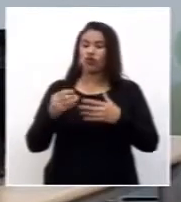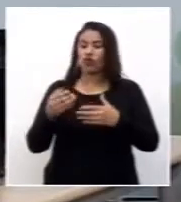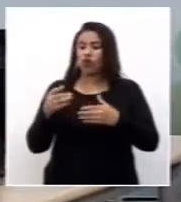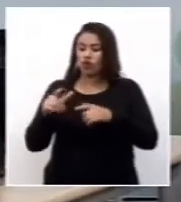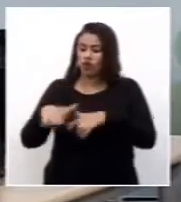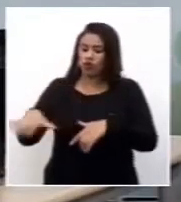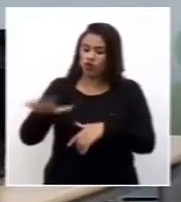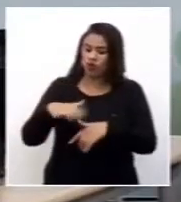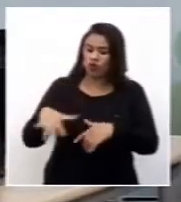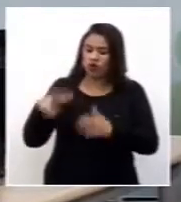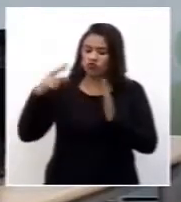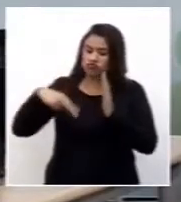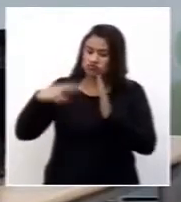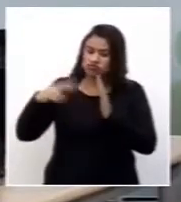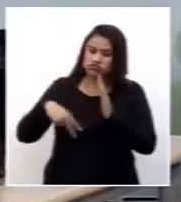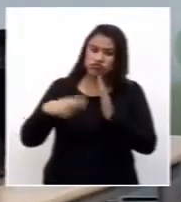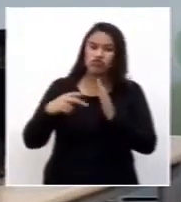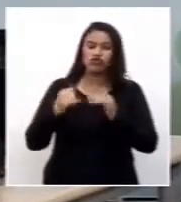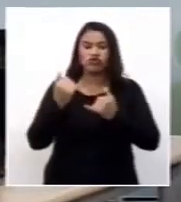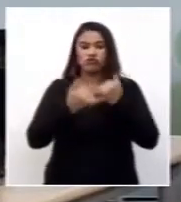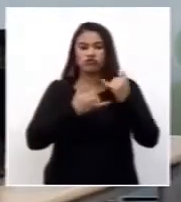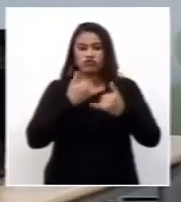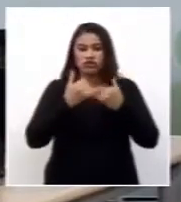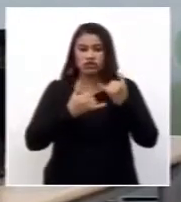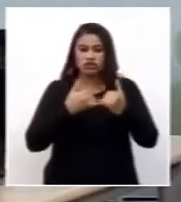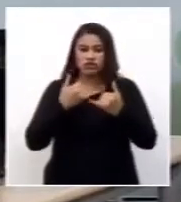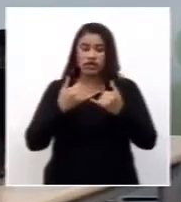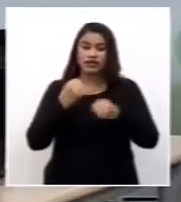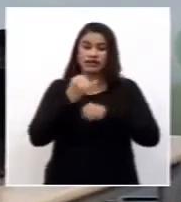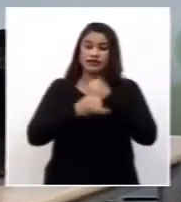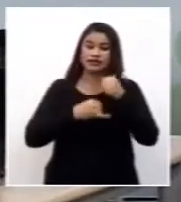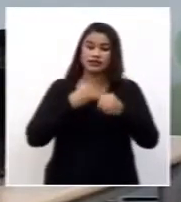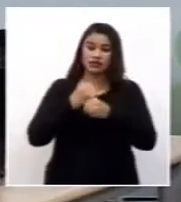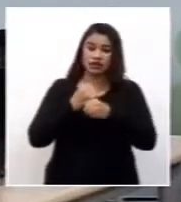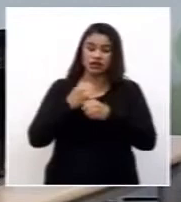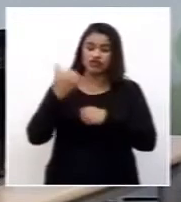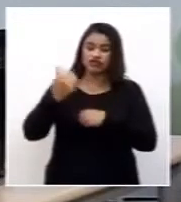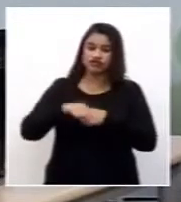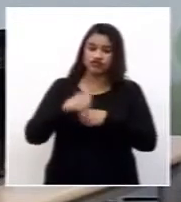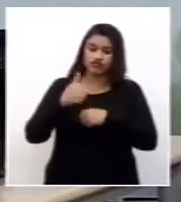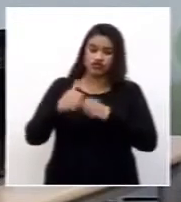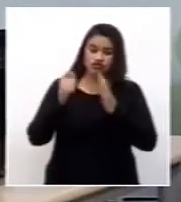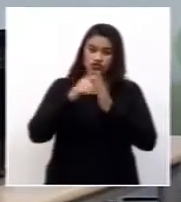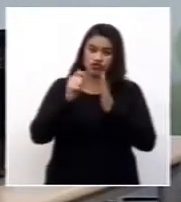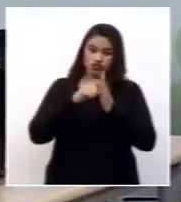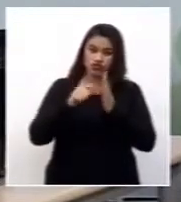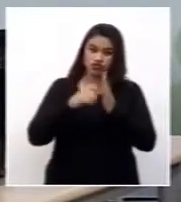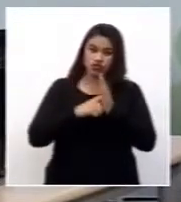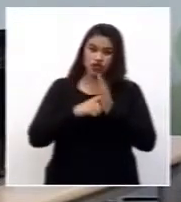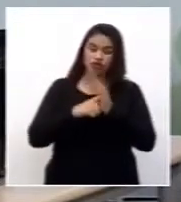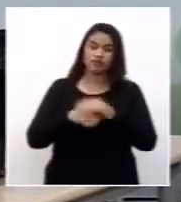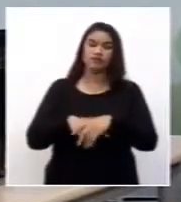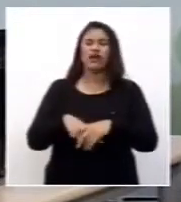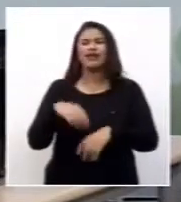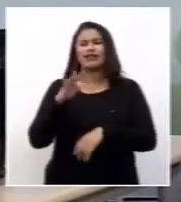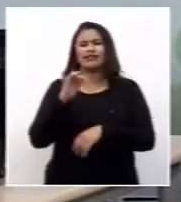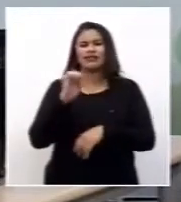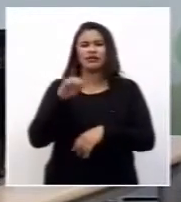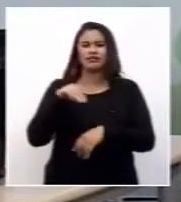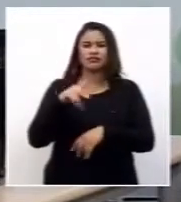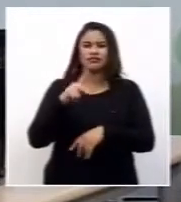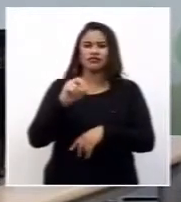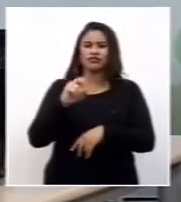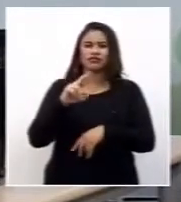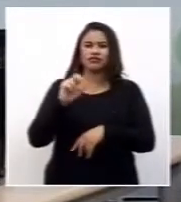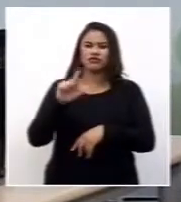fórum, avaliação, né? Anotação. Agora, na dimensão temporal, refere-se à organização do tempo, né? Portanto, o período